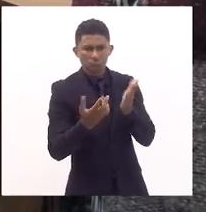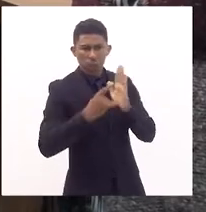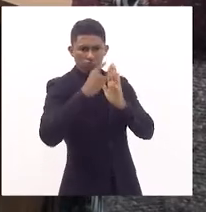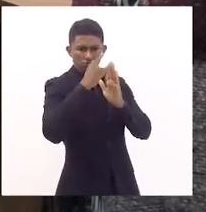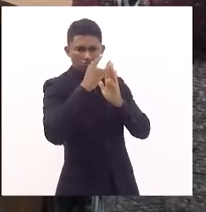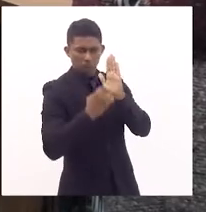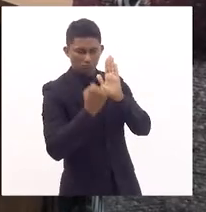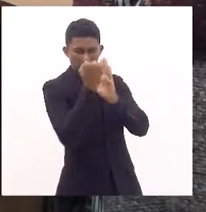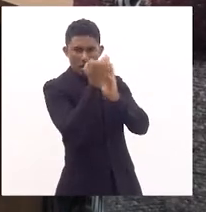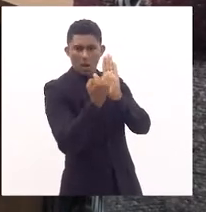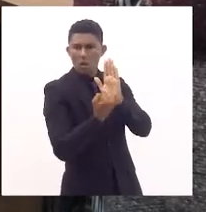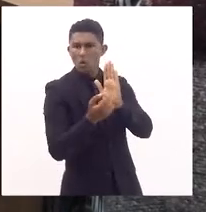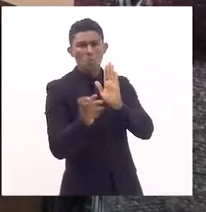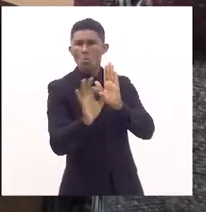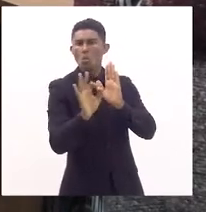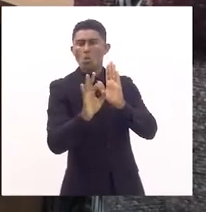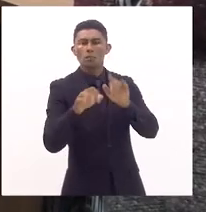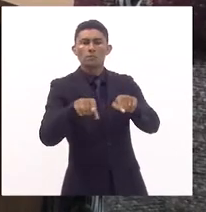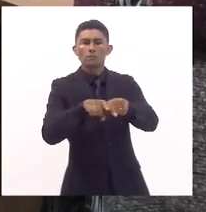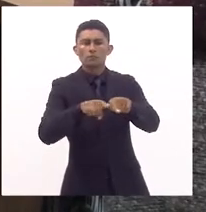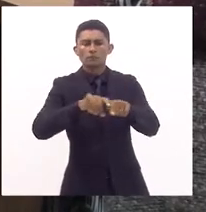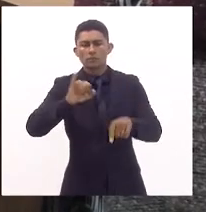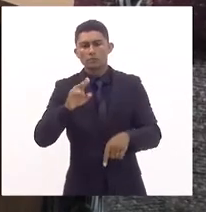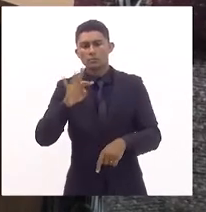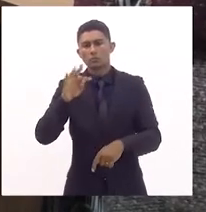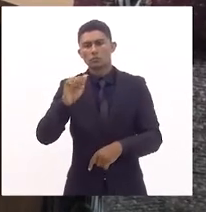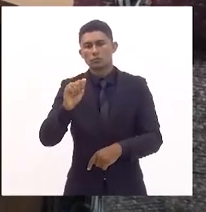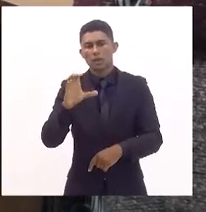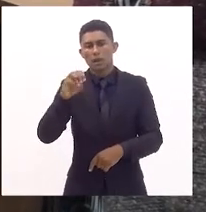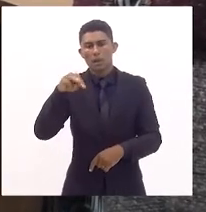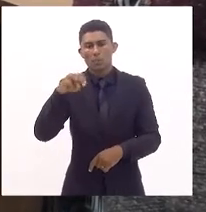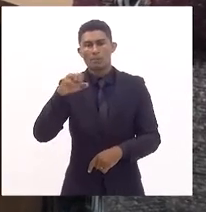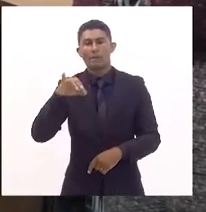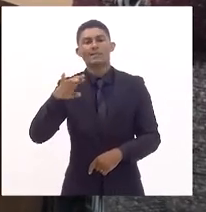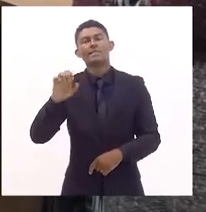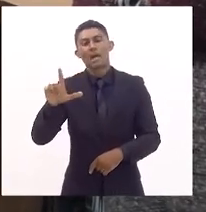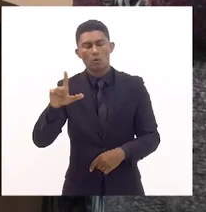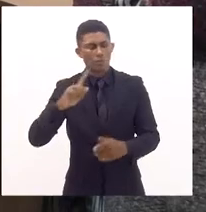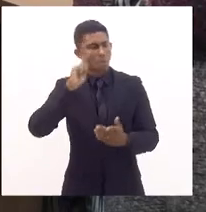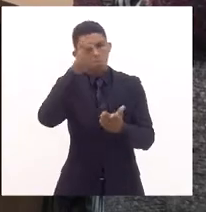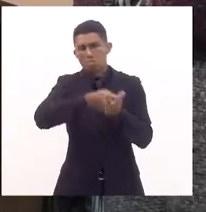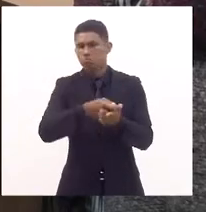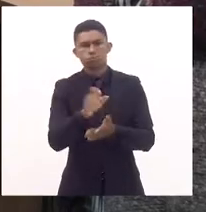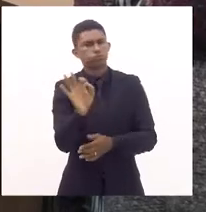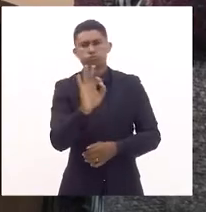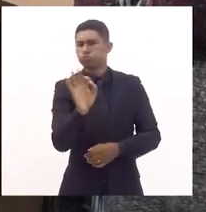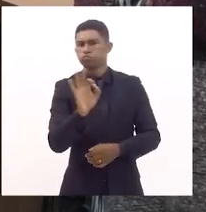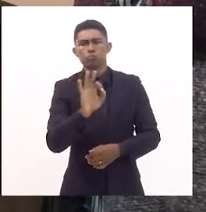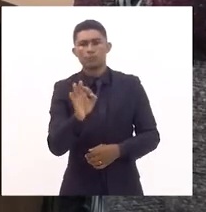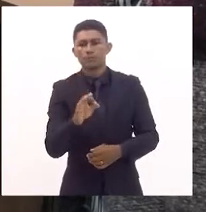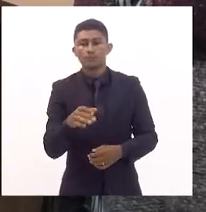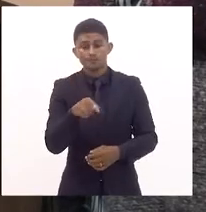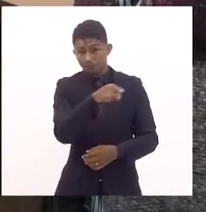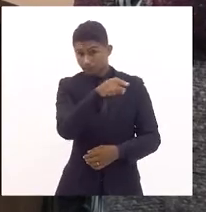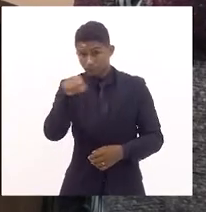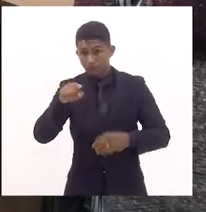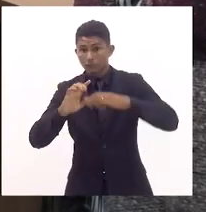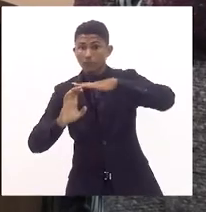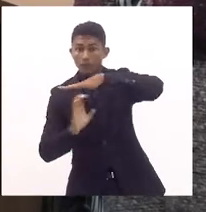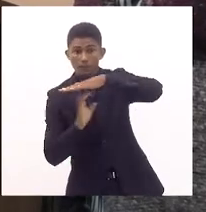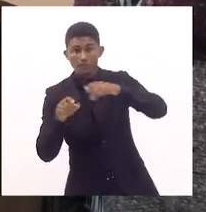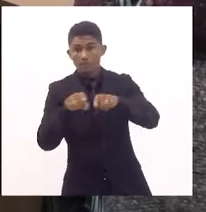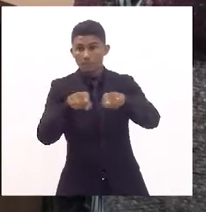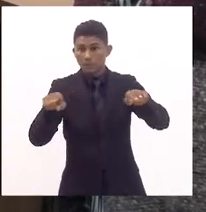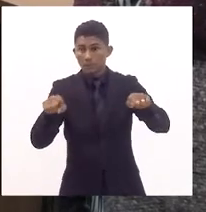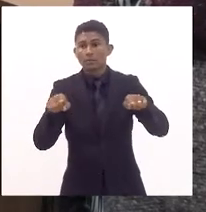muito importante para deixar o processo de legalização dessas cooperativas e microempresas mais fácil e